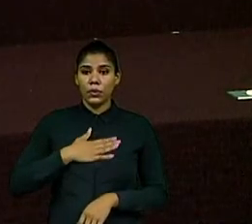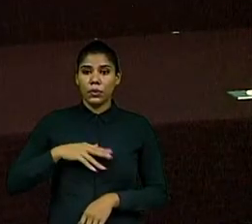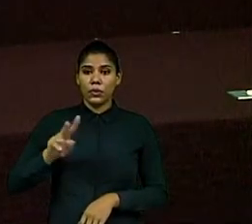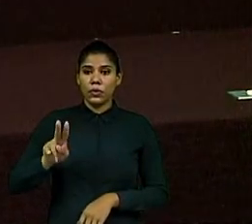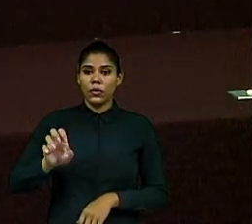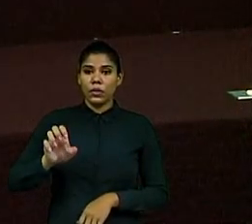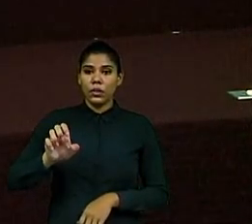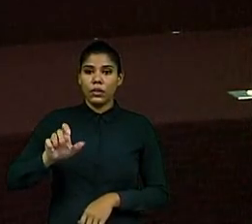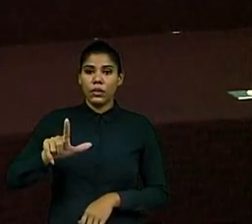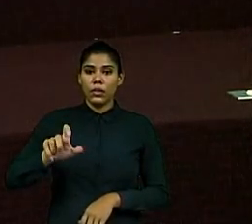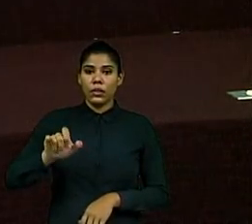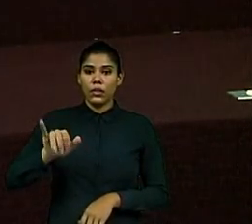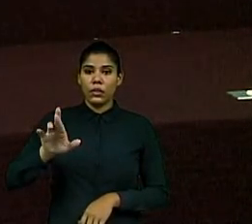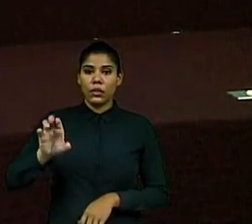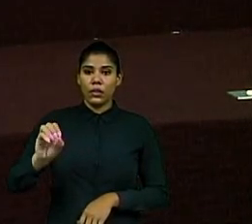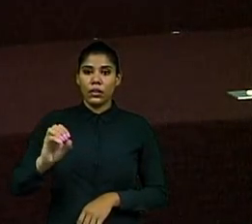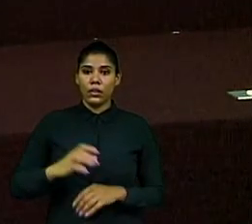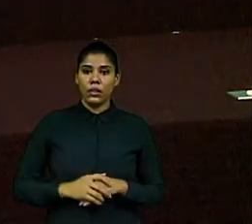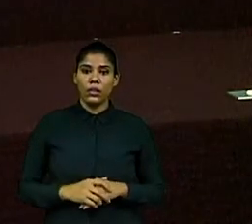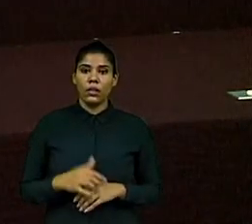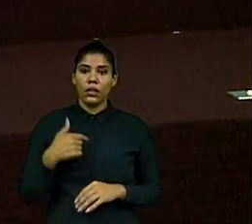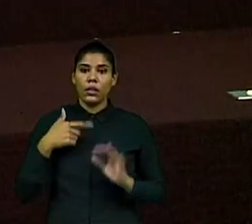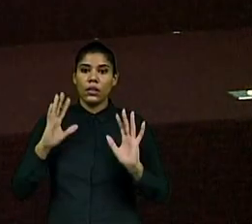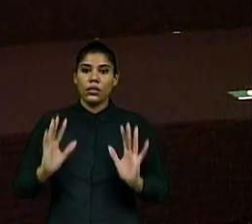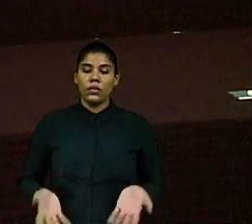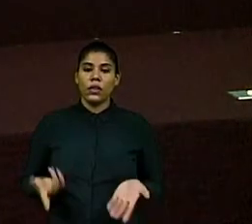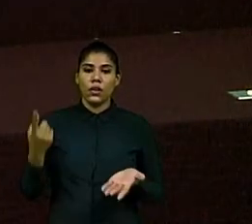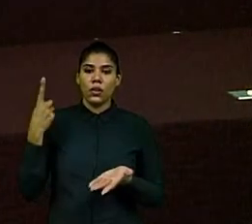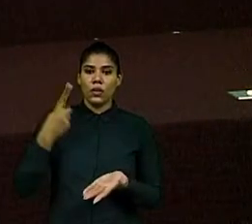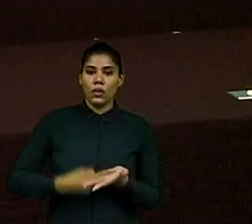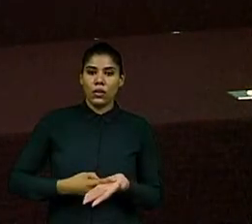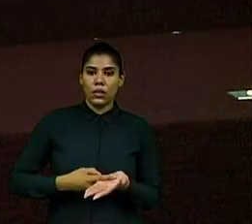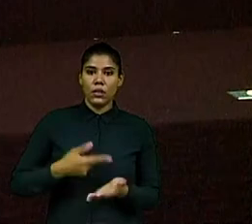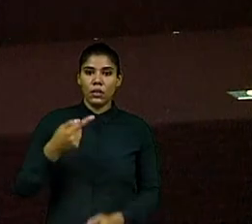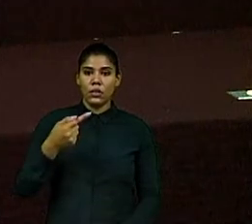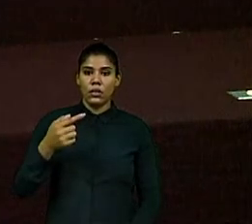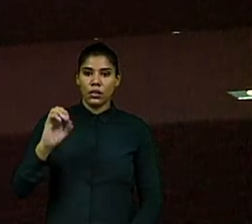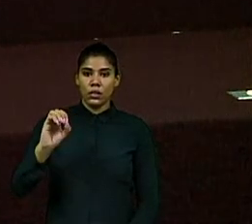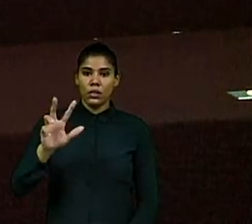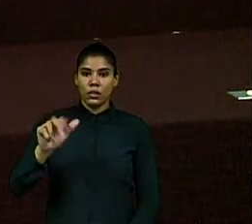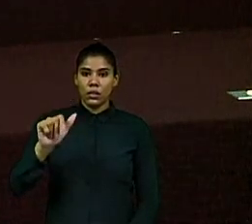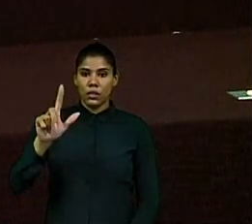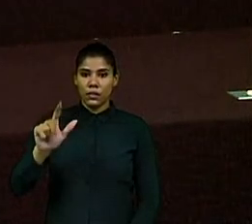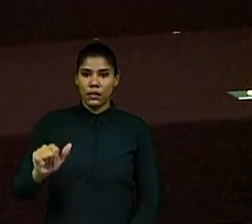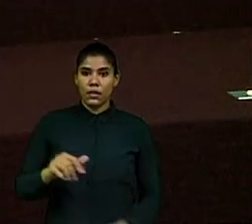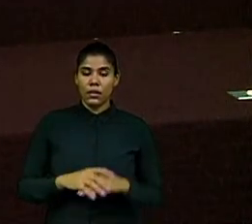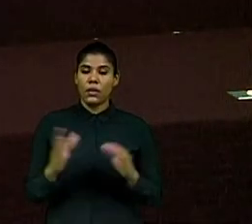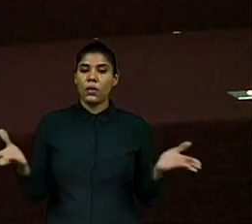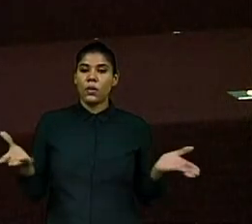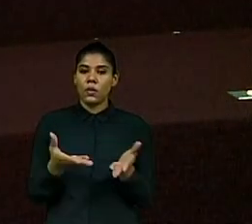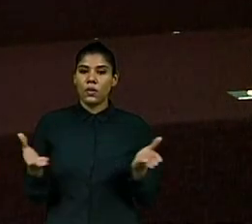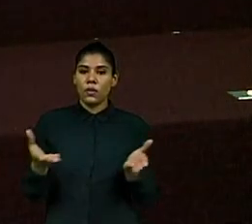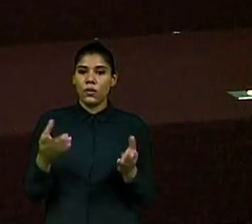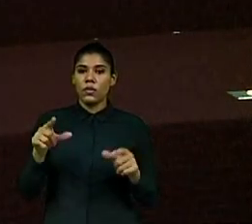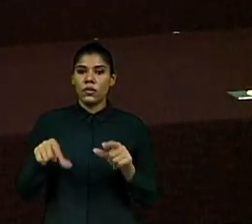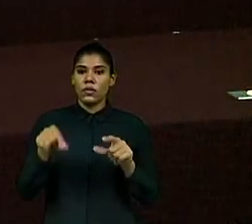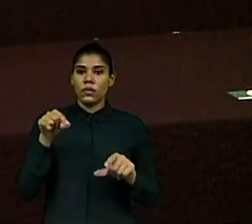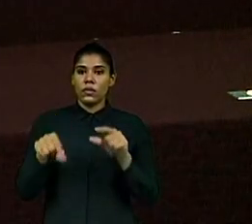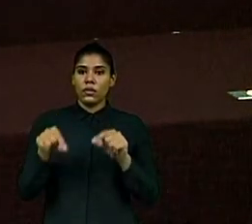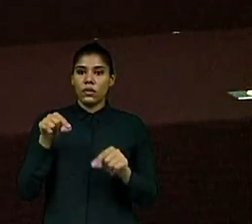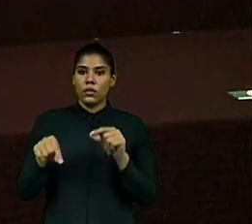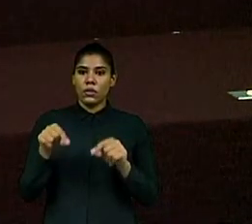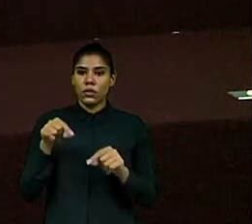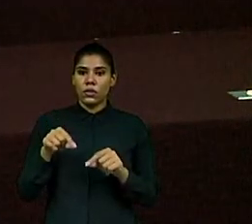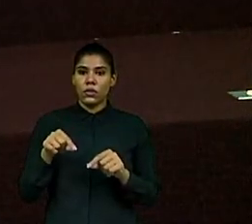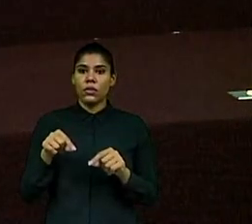não deixar disse que vai eu já confirmei que vou né são 70 vagas hoje vai ter sorteio com acompanhante